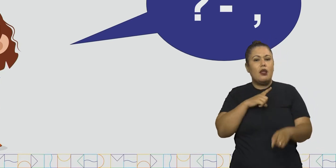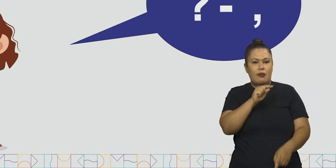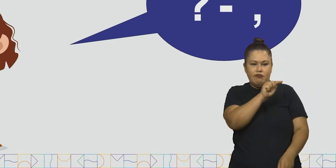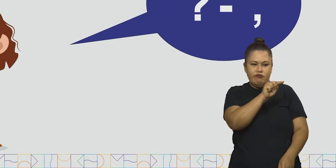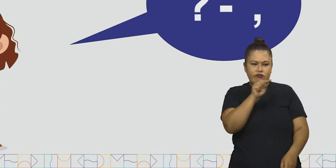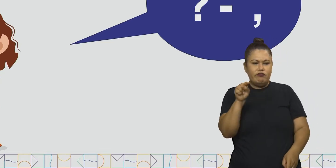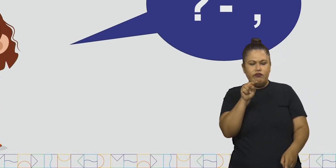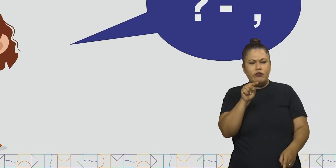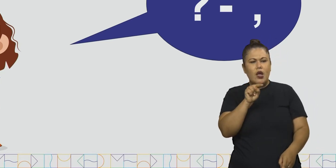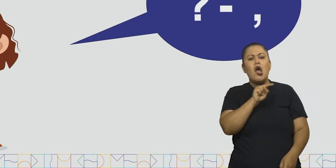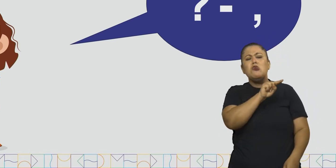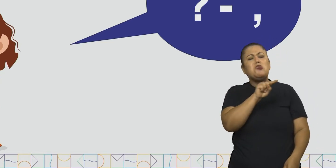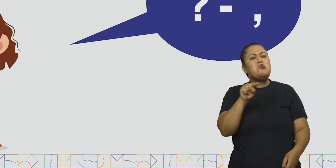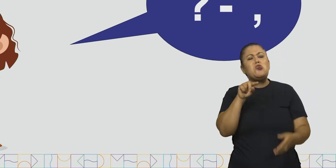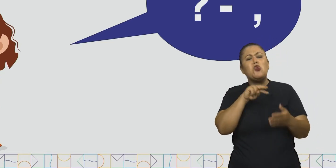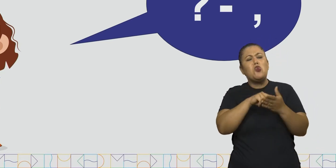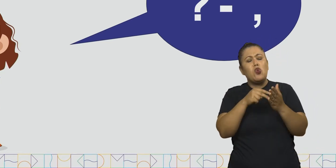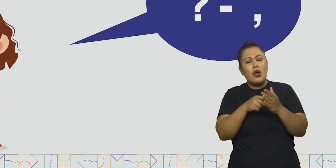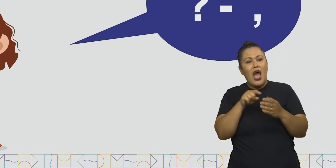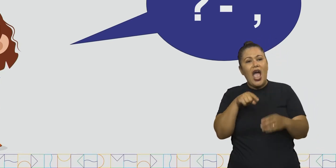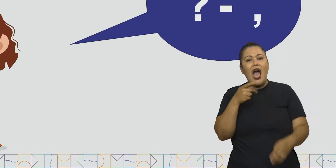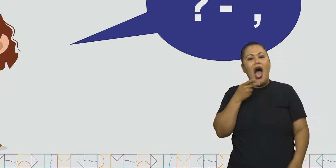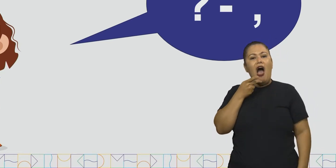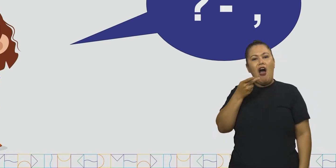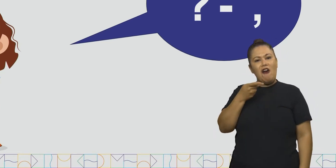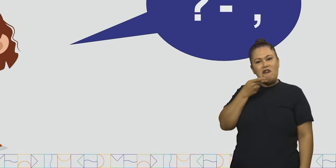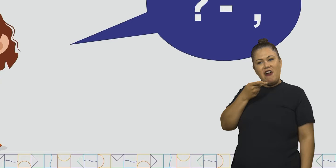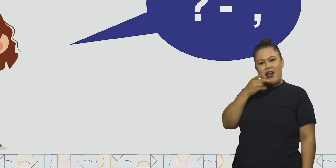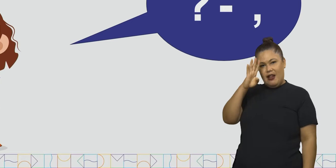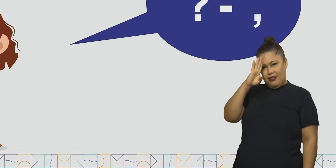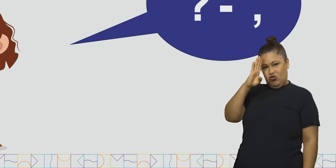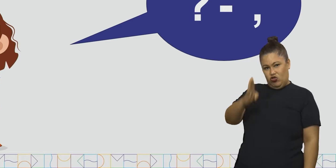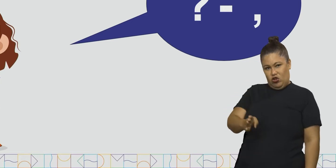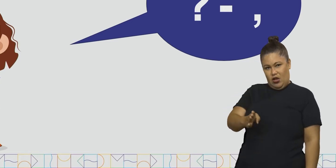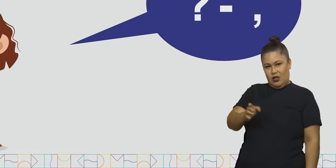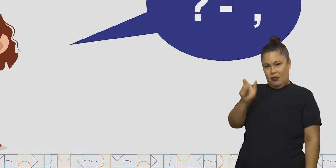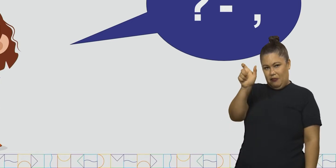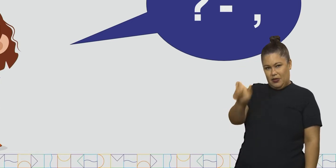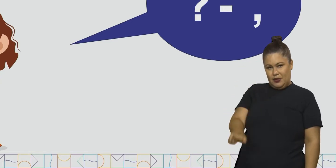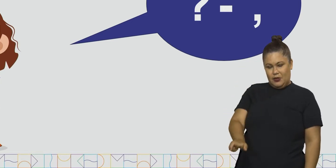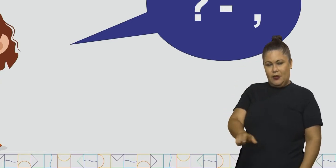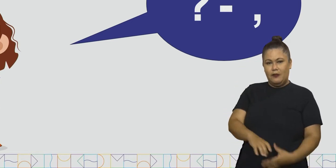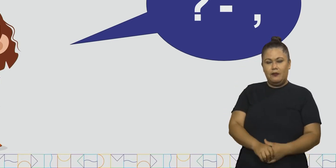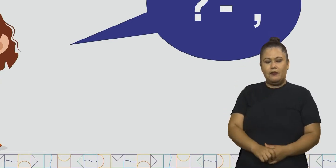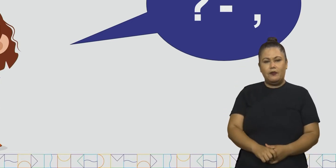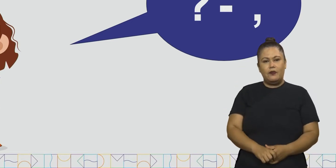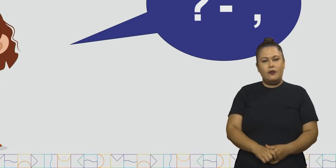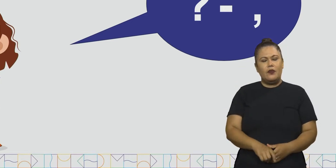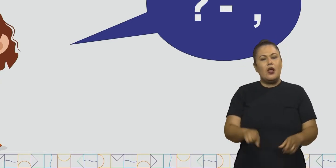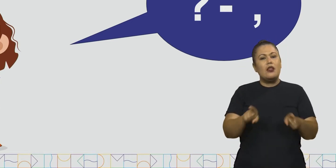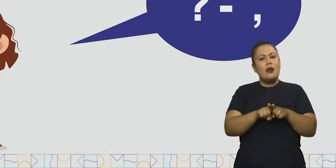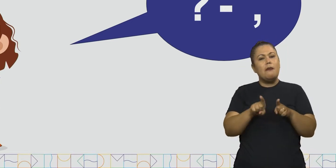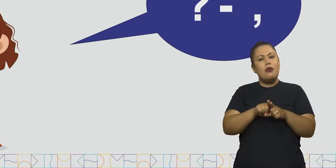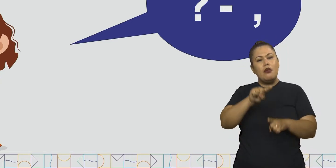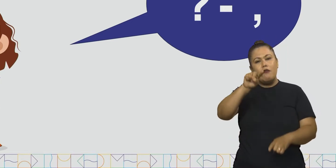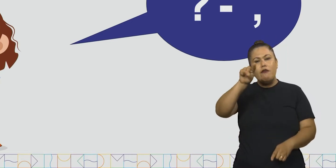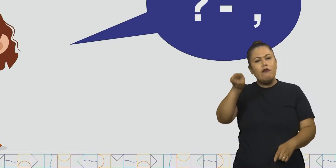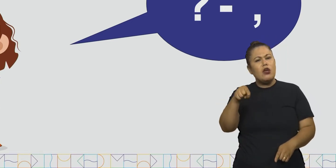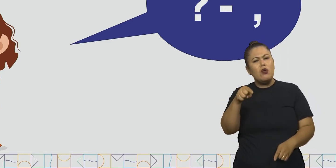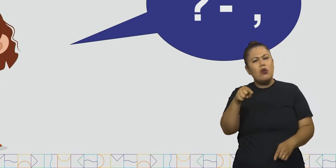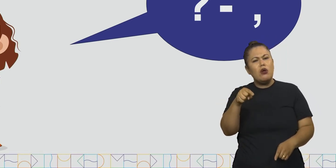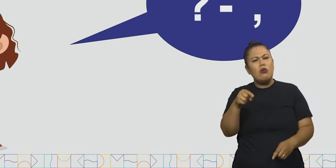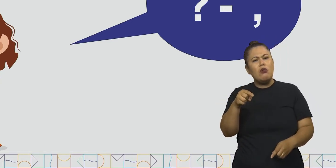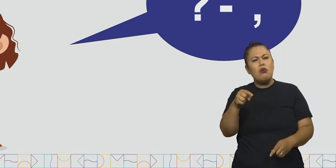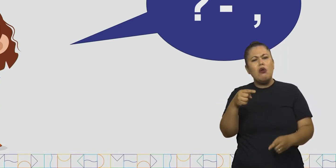Usamos travessão quando queremos colocar a fala de um personagem, por exemplo. Temos a vírgula. Você sabe para